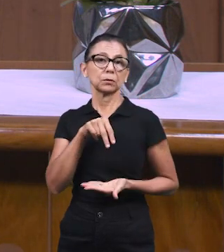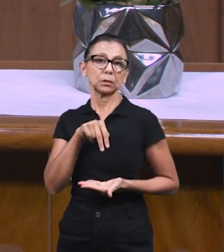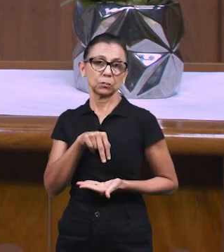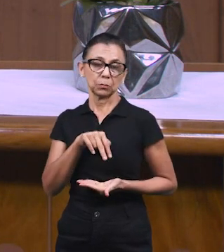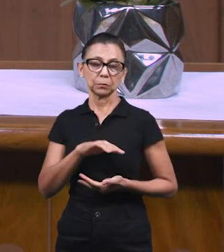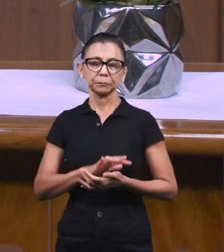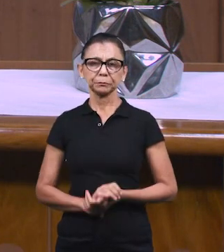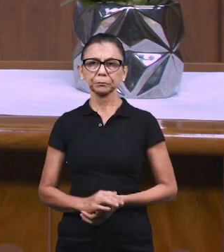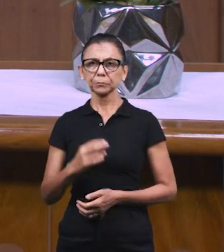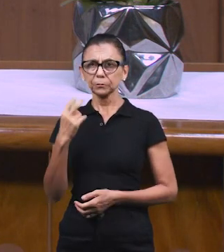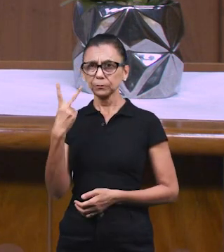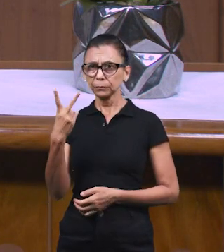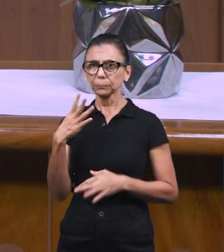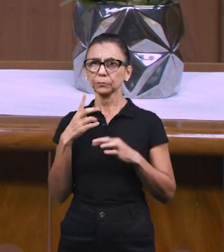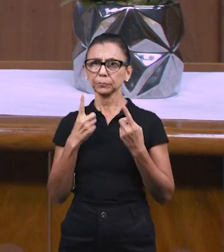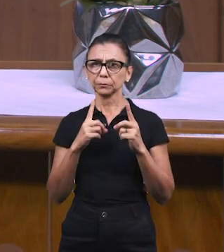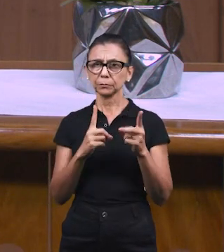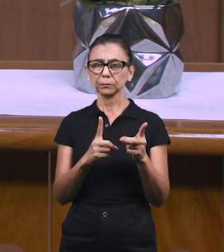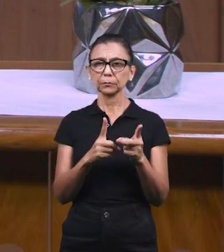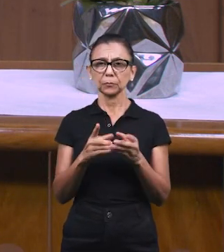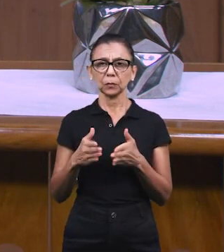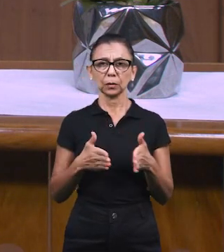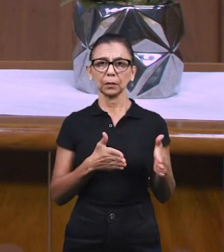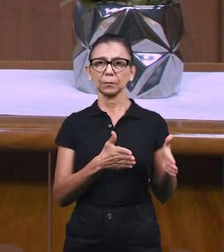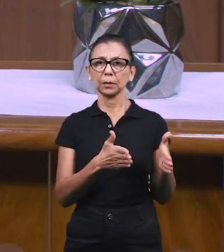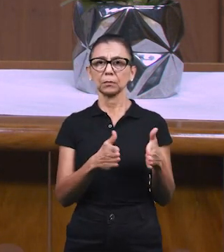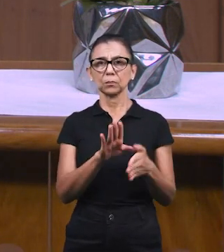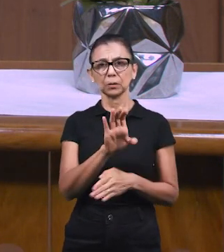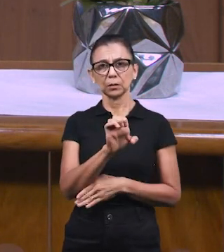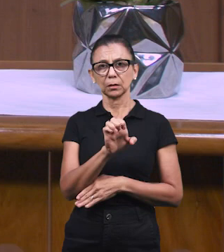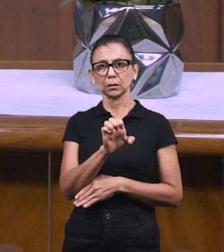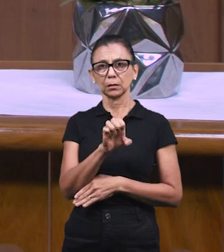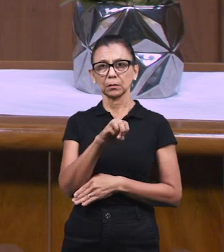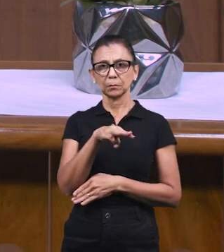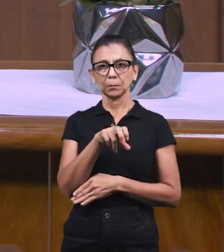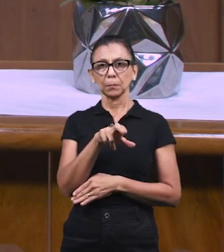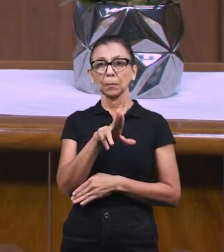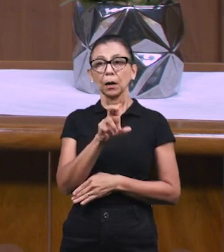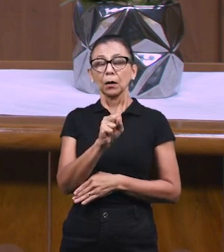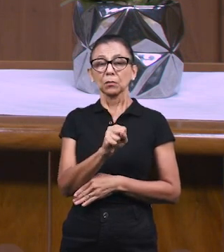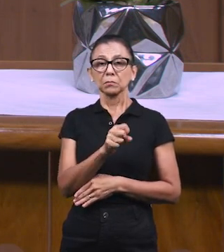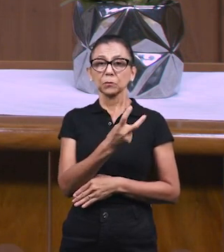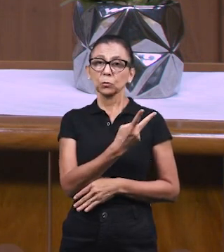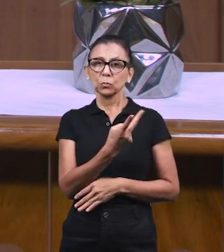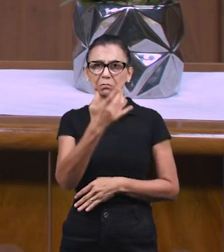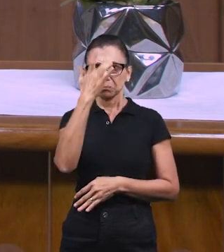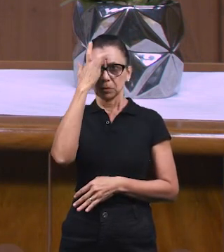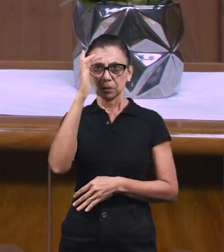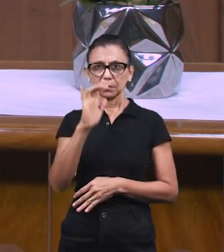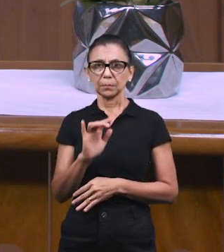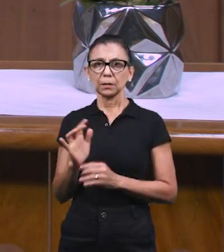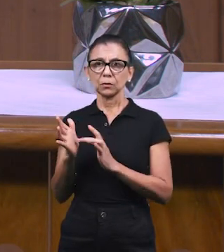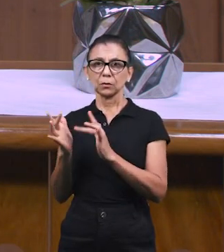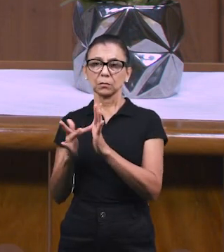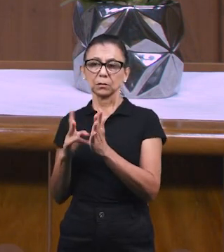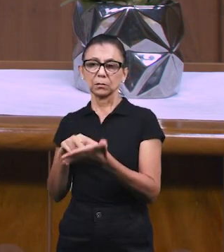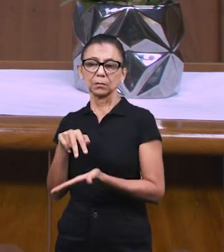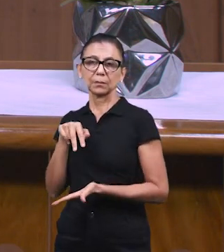para Emaús, e eles não sabiam ainda que Jesus havia ressuscitado.